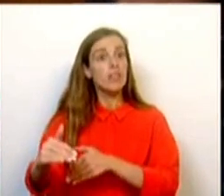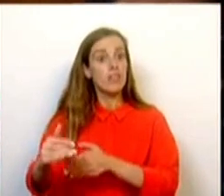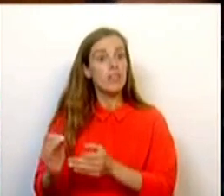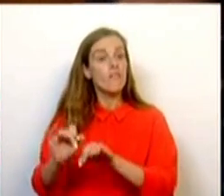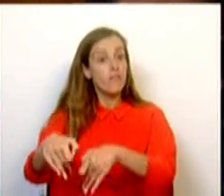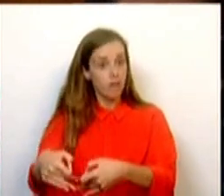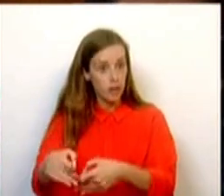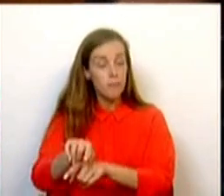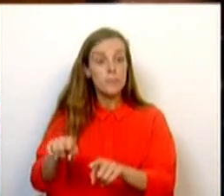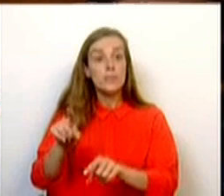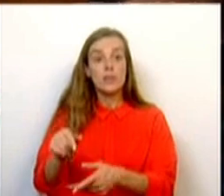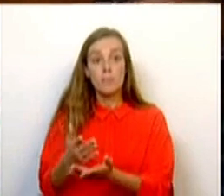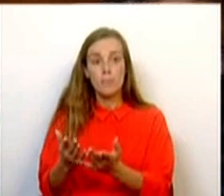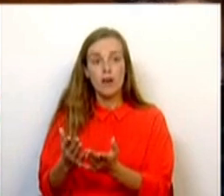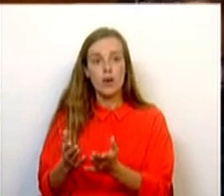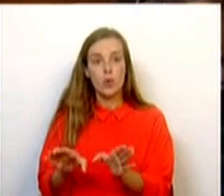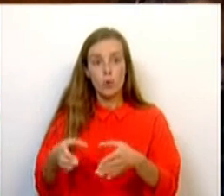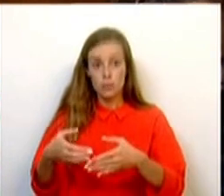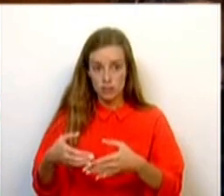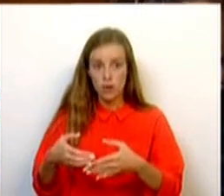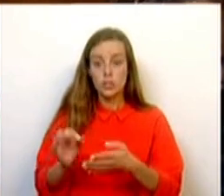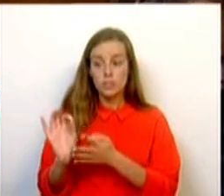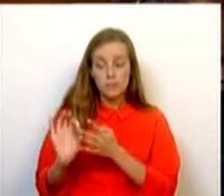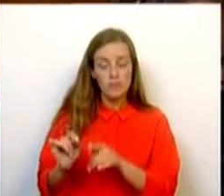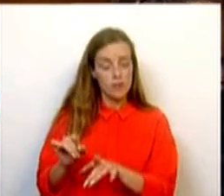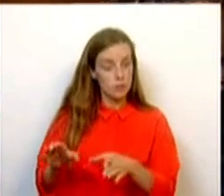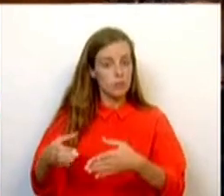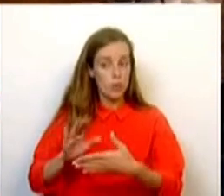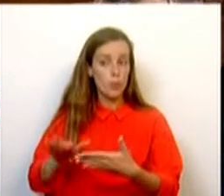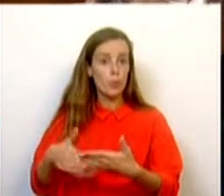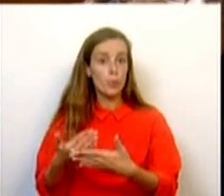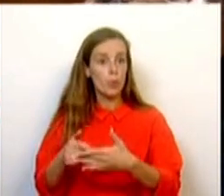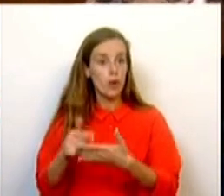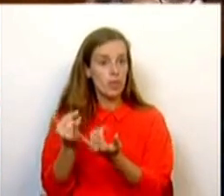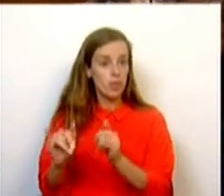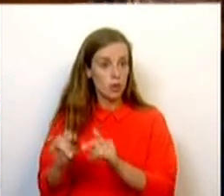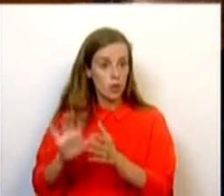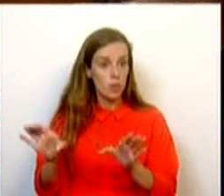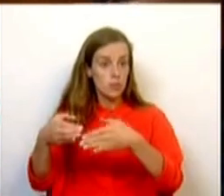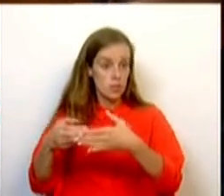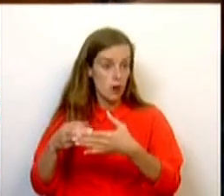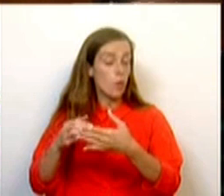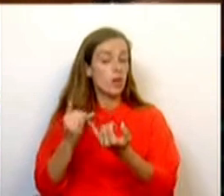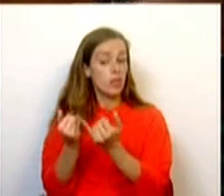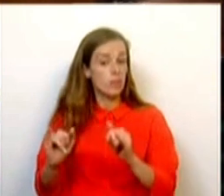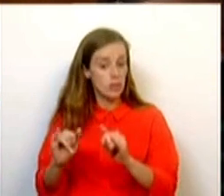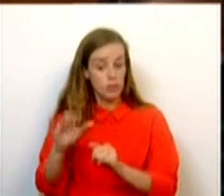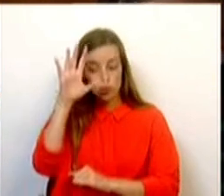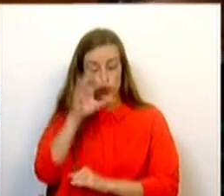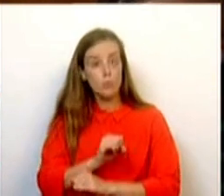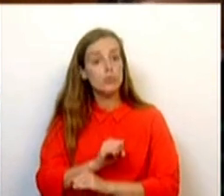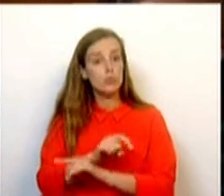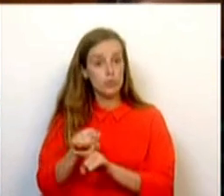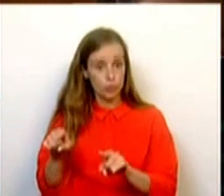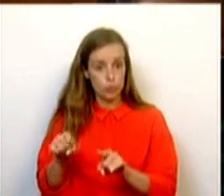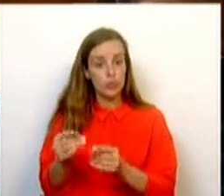além daquilo que a própria Comissão veio propor, a Comissão Independente dos Abusos Sexuais